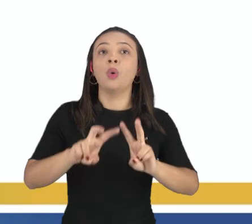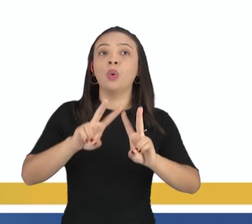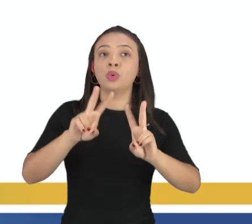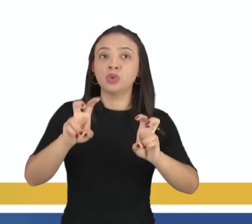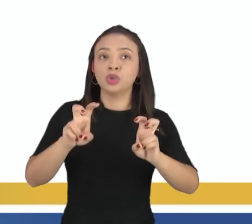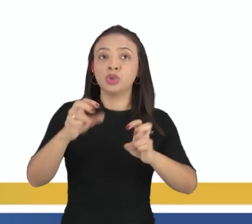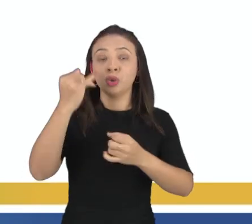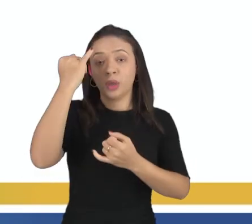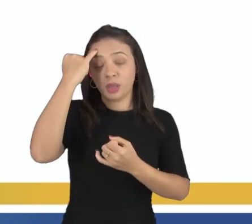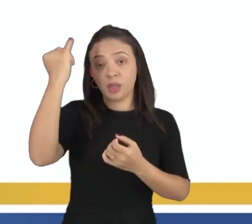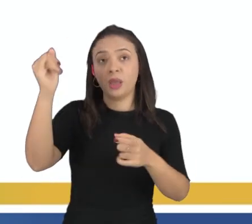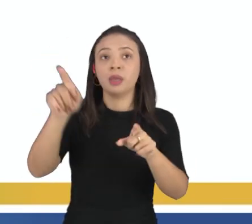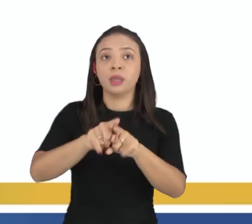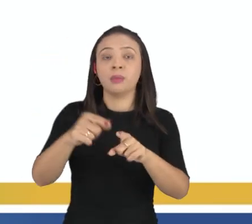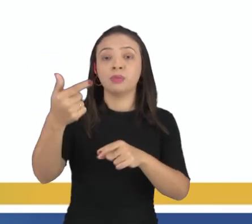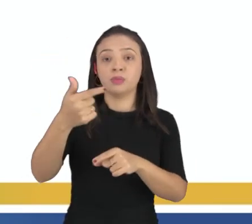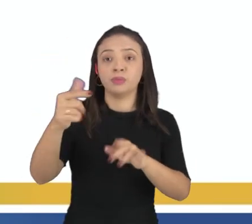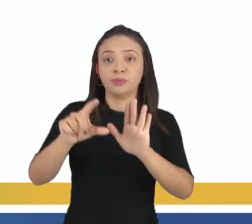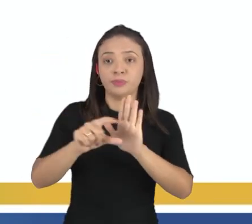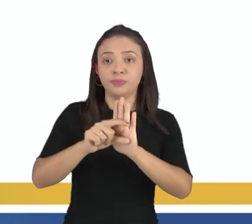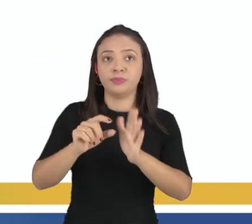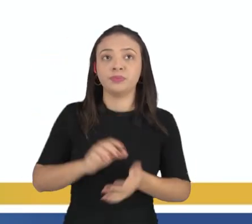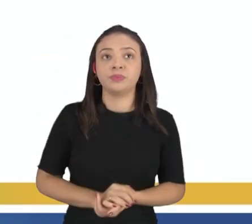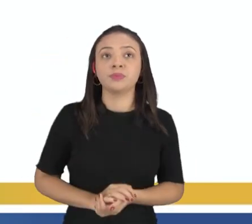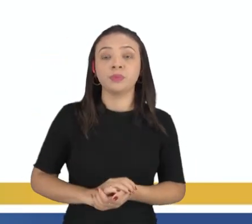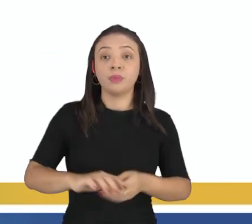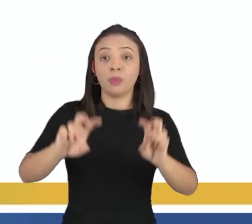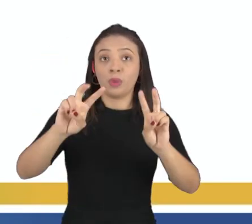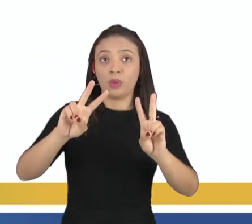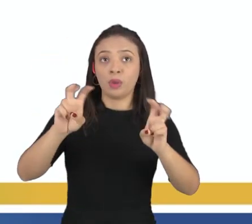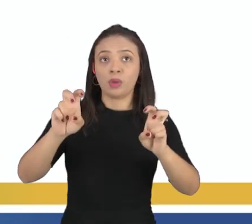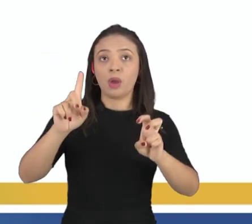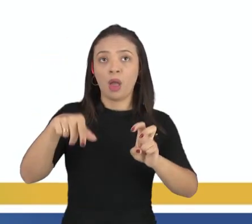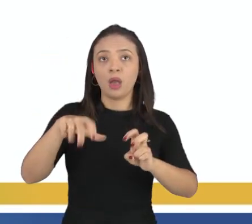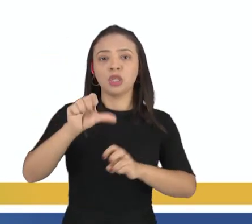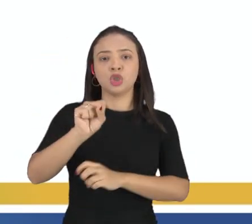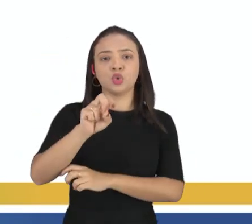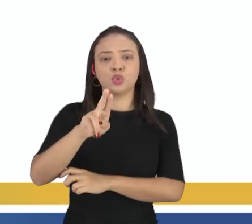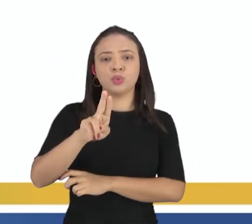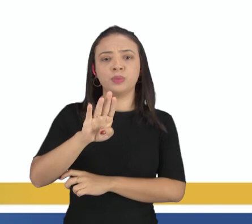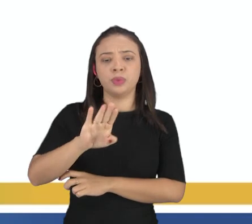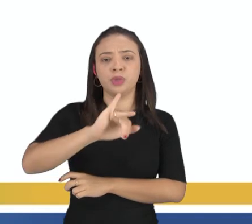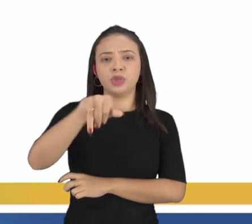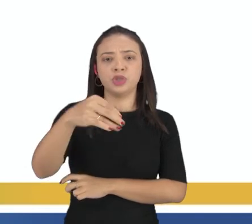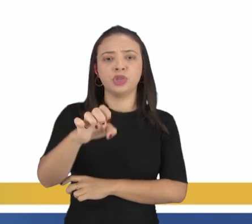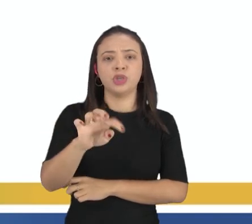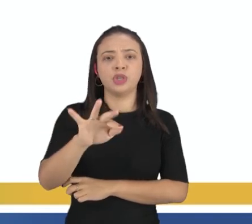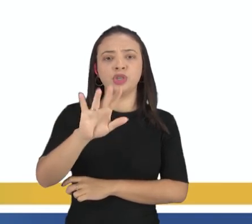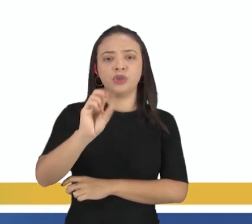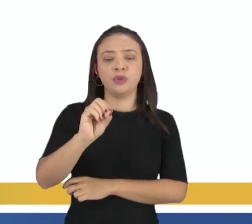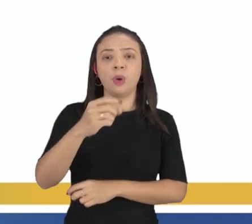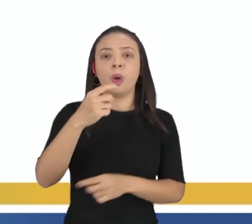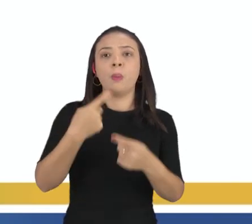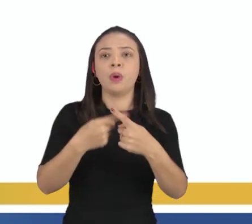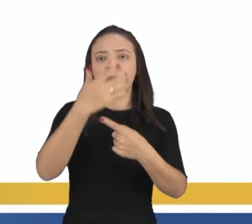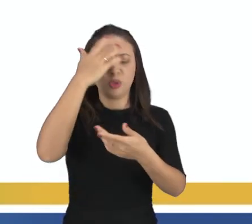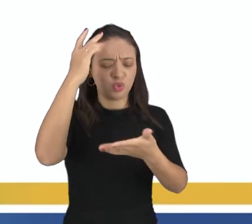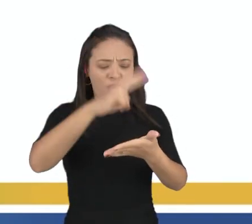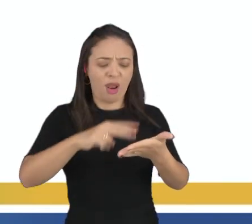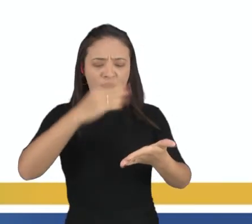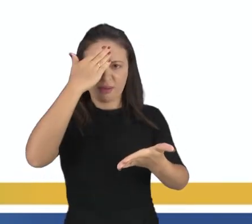da ideia e do segundo parágrafo. O título é subjetivo, pois faz o leitor acreditar no texto?